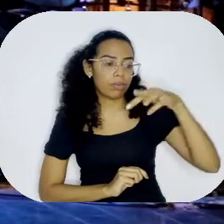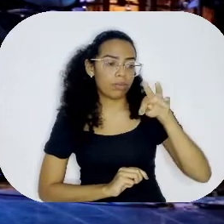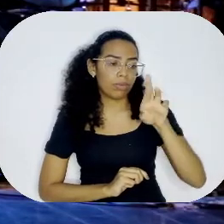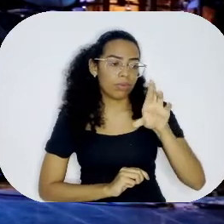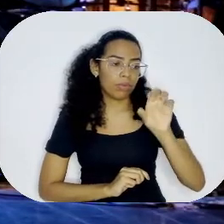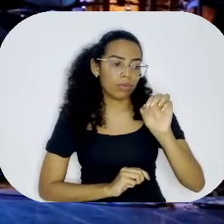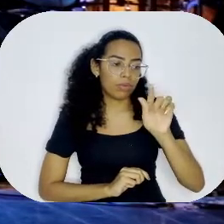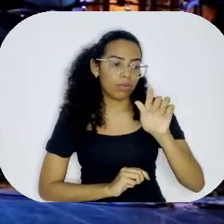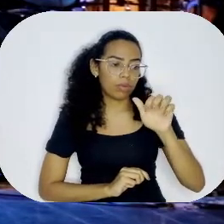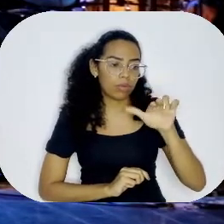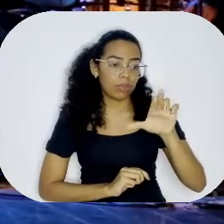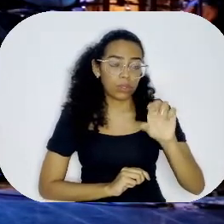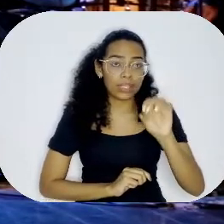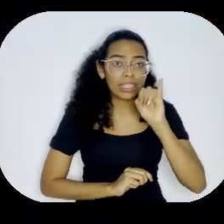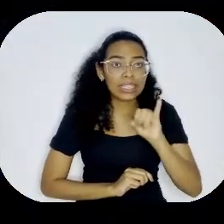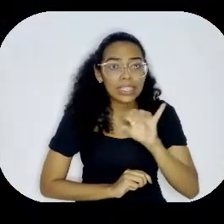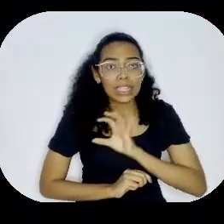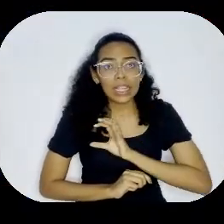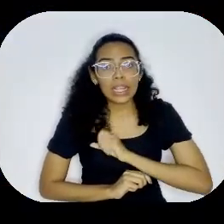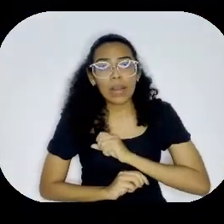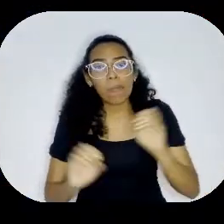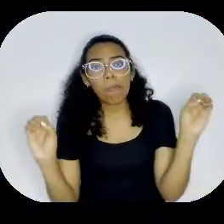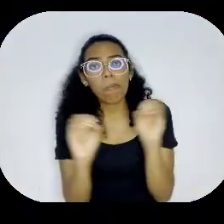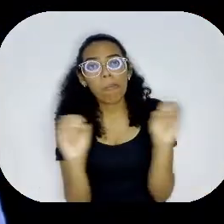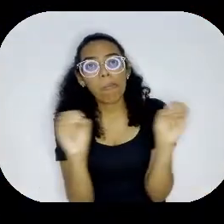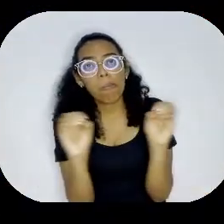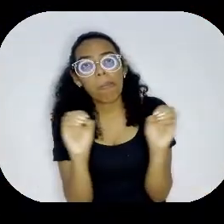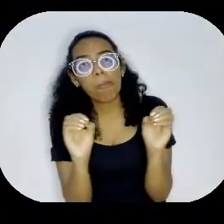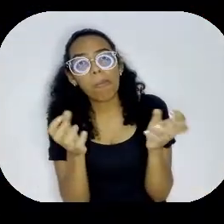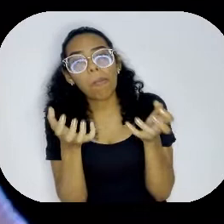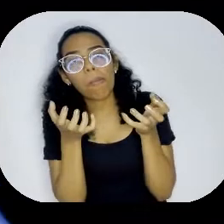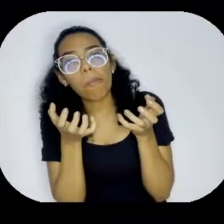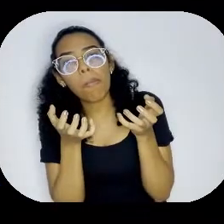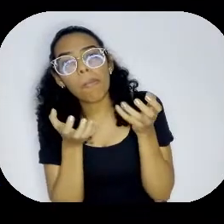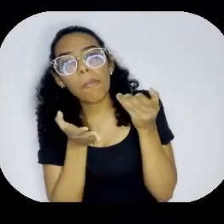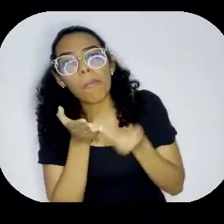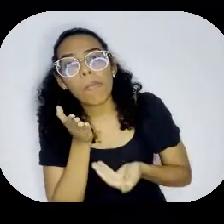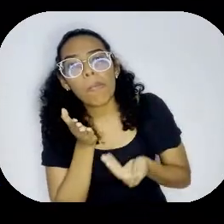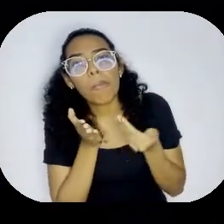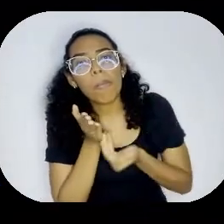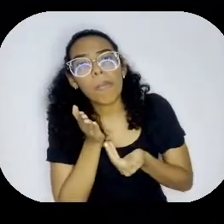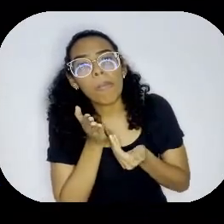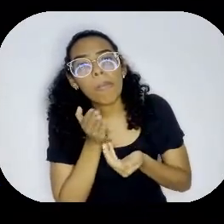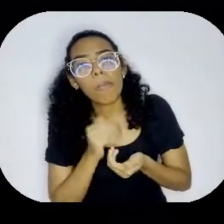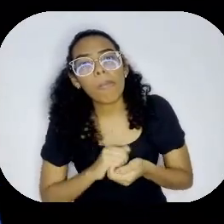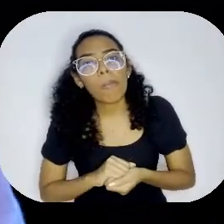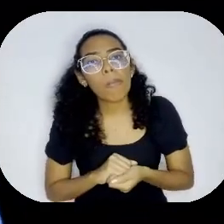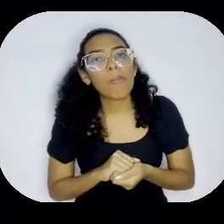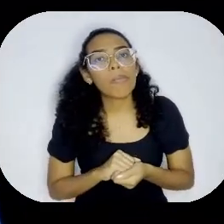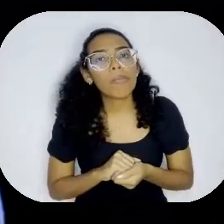nossos corpos metade fundem-se num insaciável andrógeno, permaneço homem somente pelo pênis que